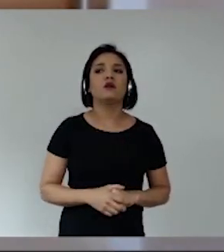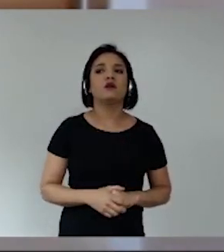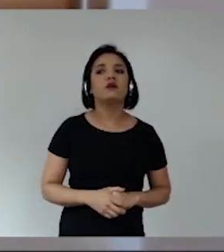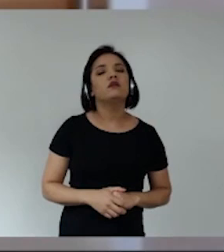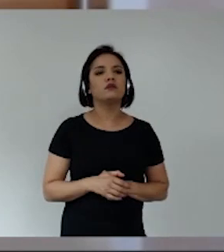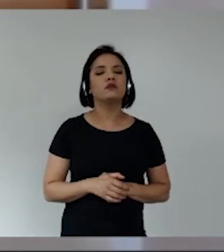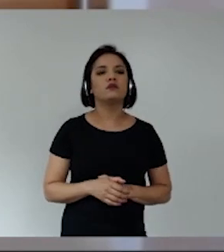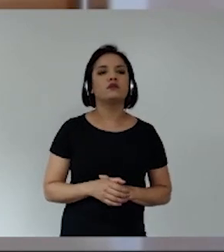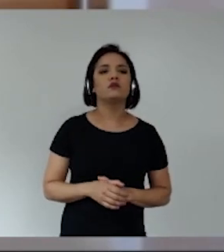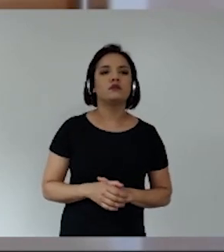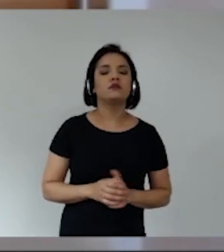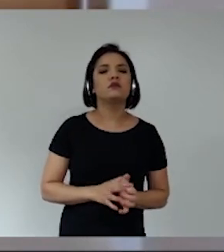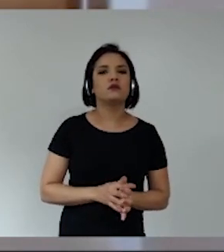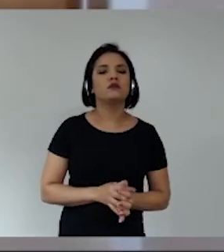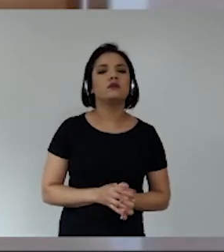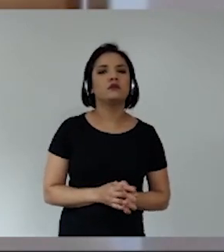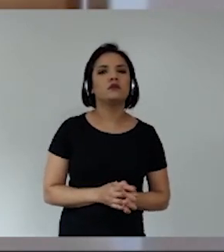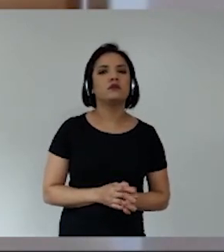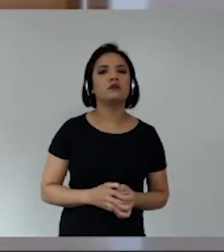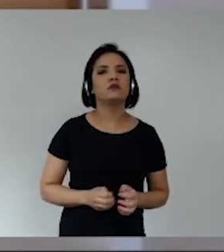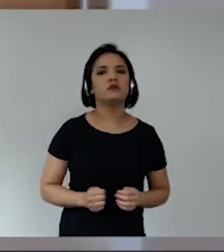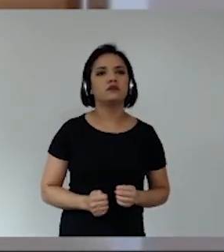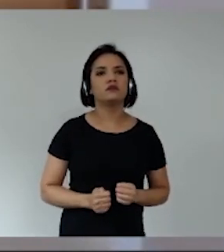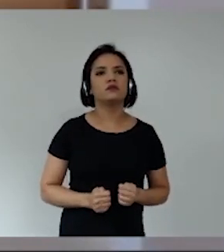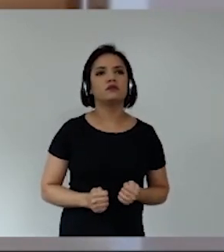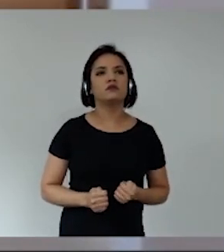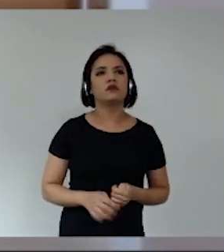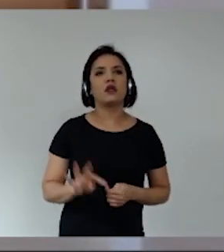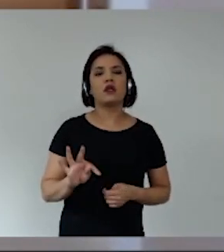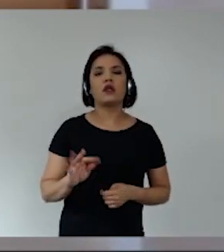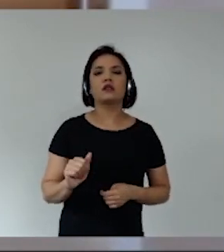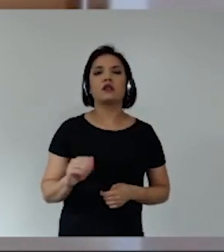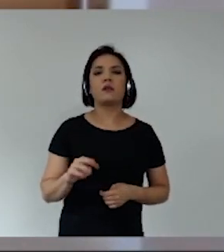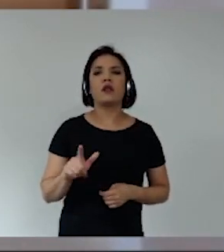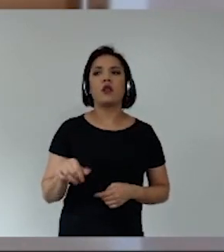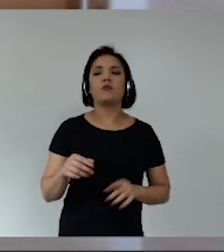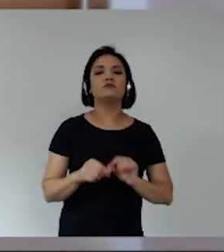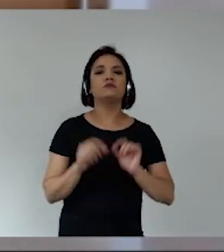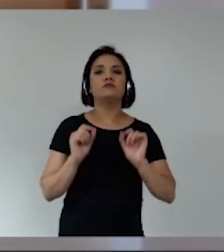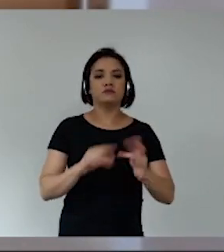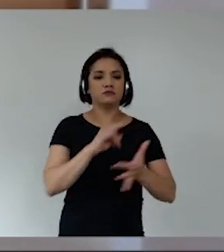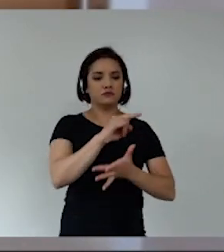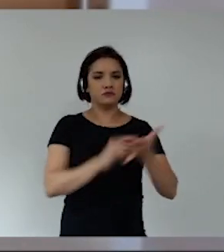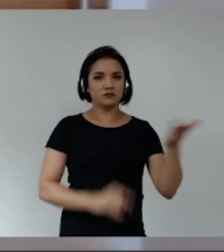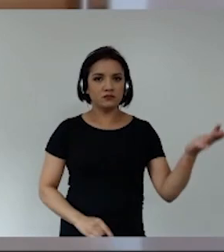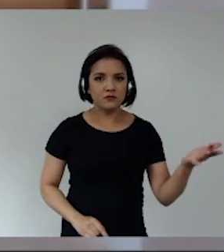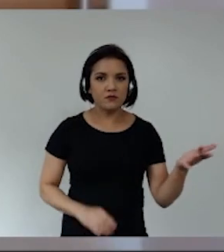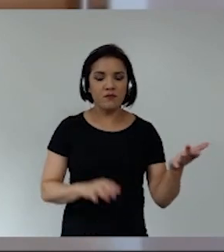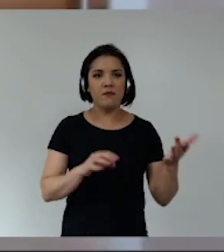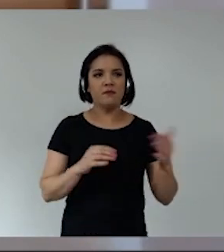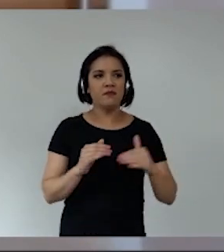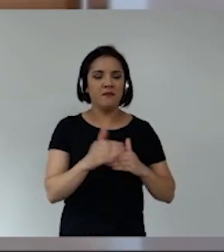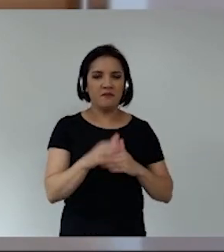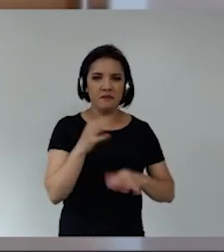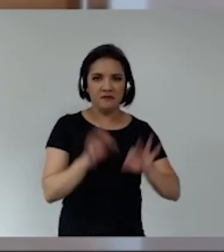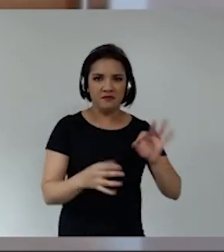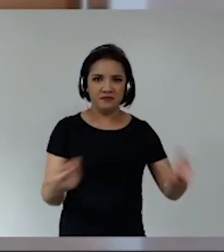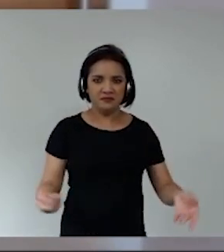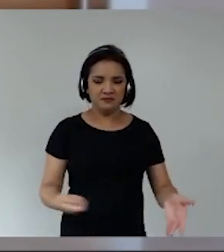procedimento perante o tabelionato, né? Seja um título executivo extrajudicial, seja um título